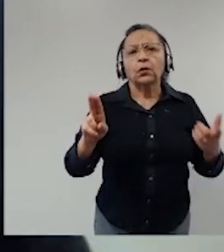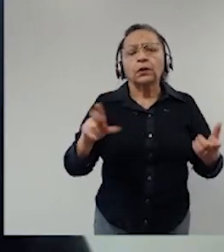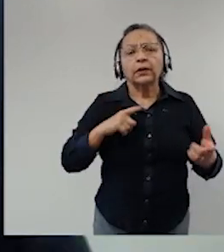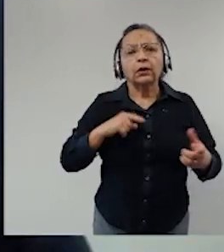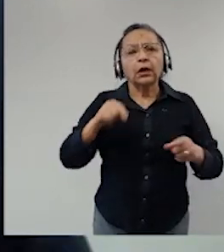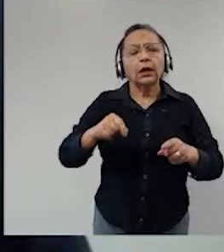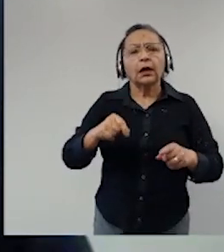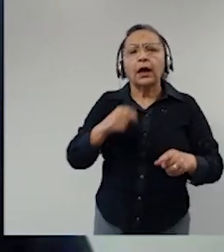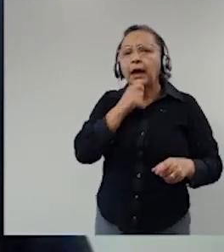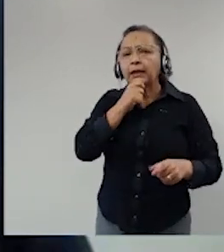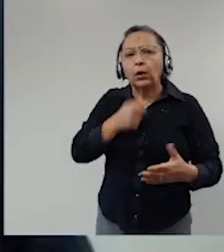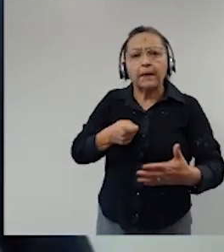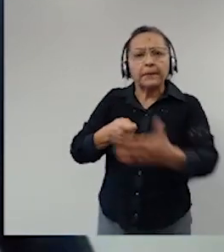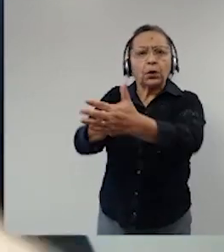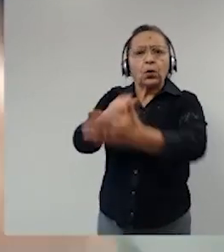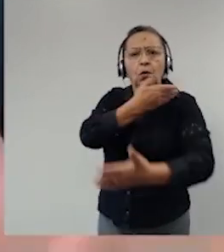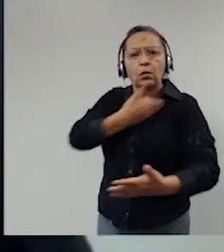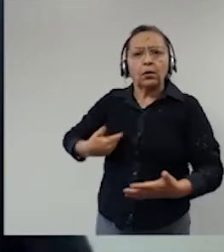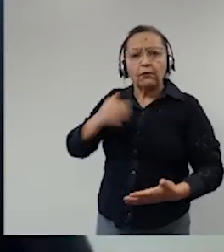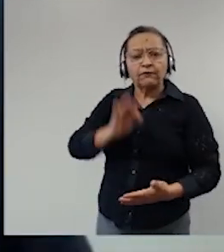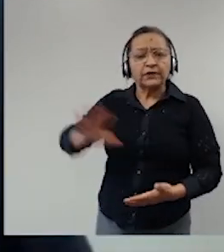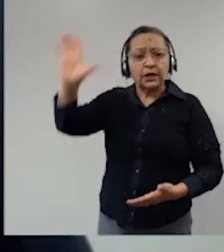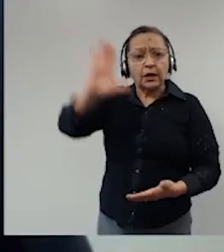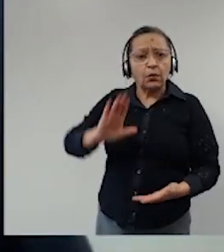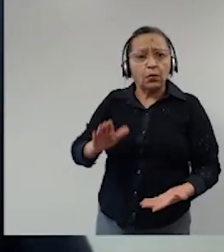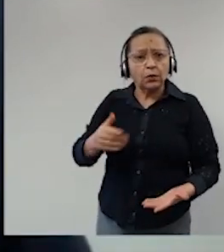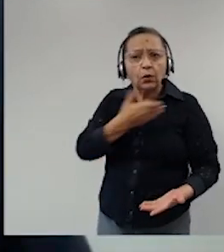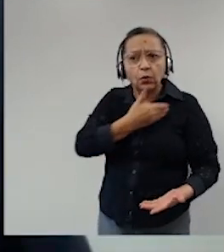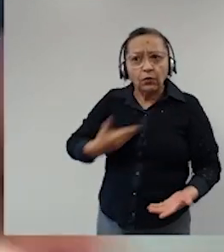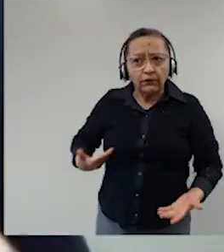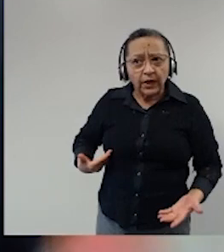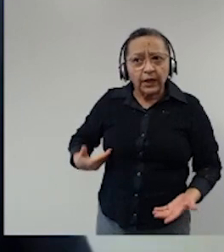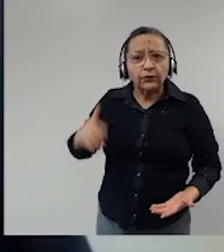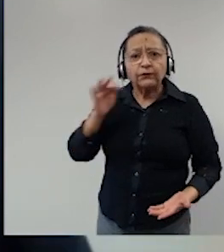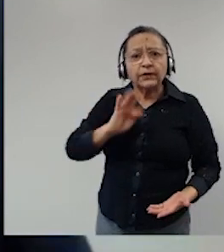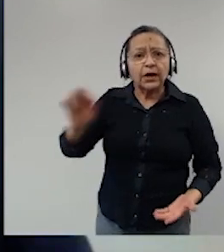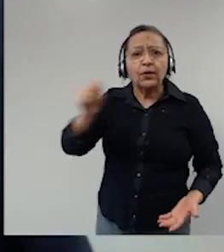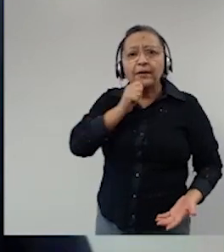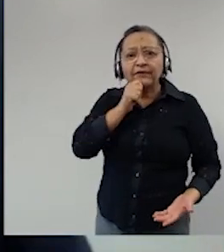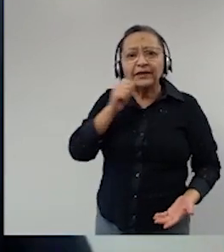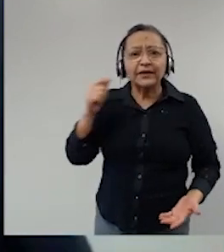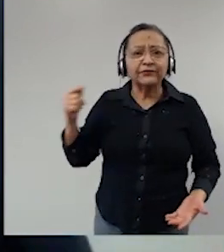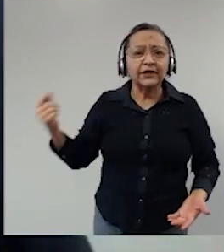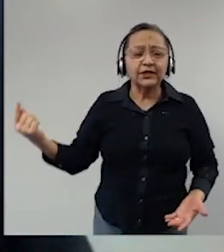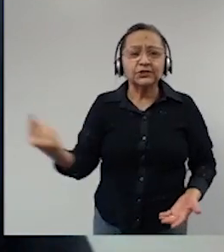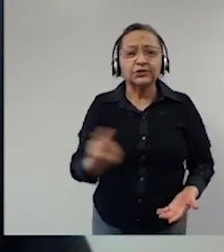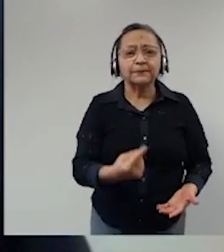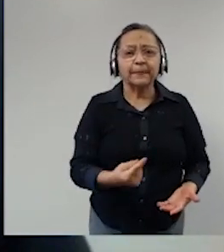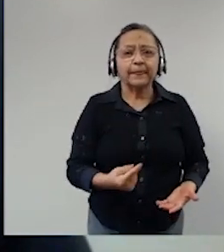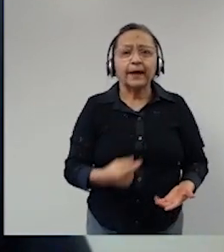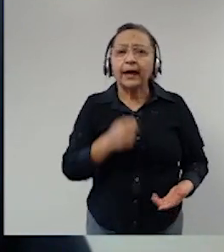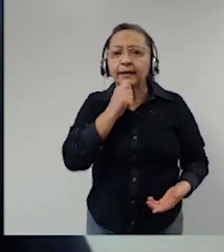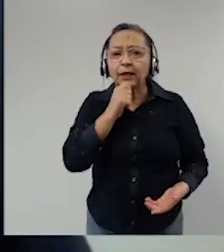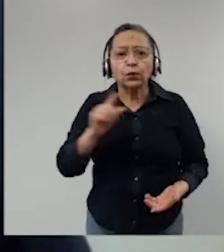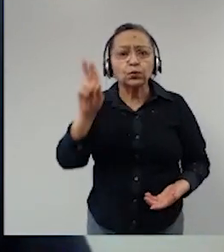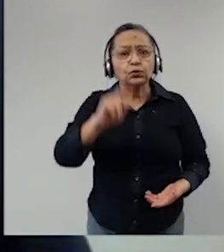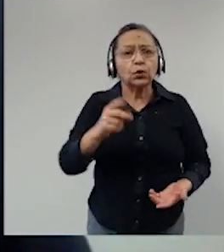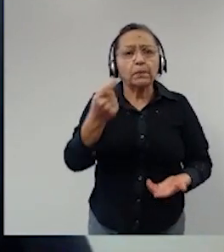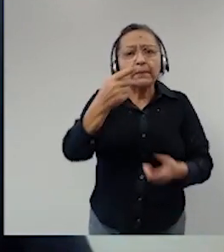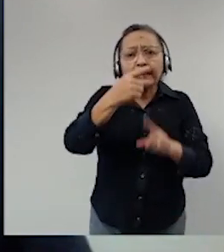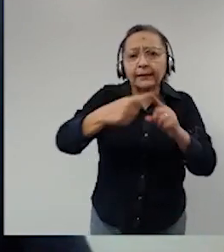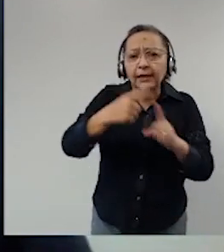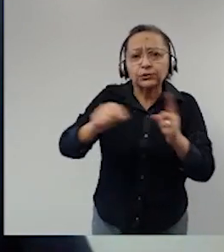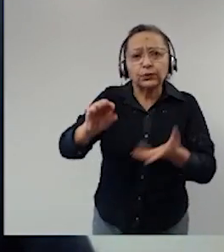não aplicou ainda sequer metade dos recursos disponíveis para o enfrentamento ao